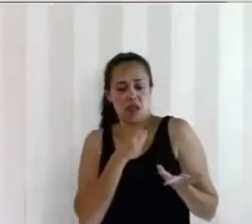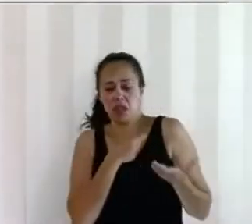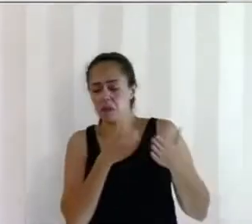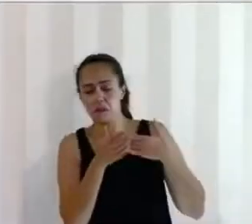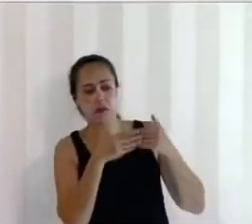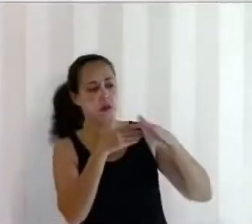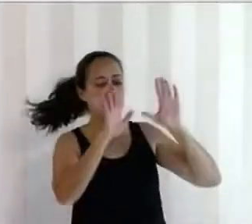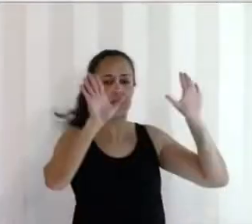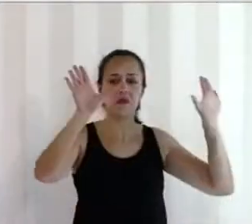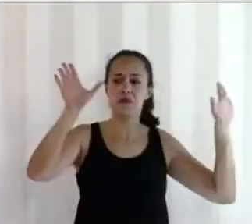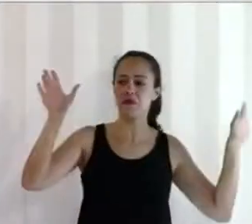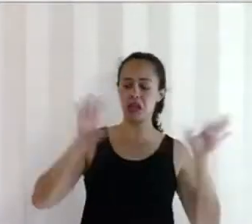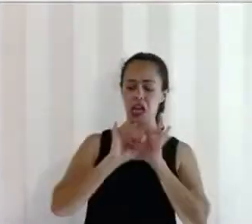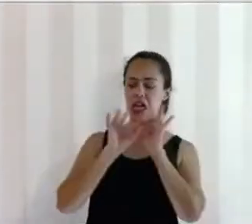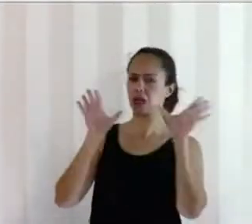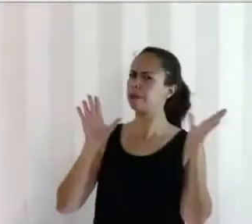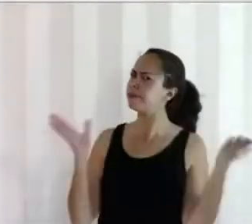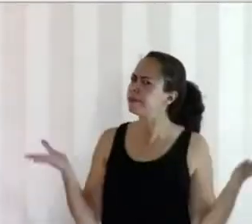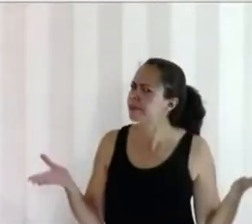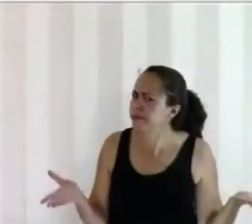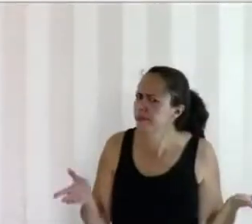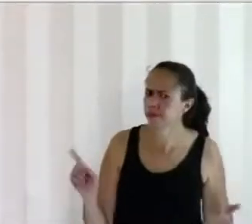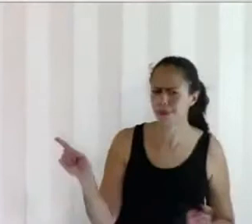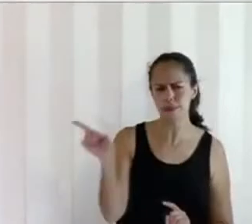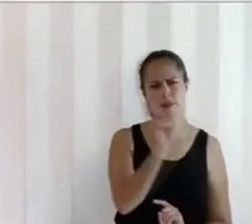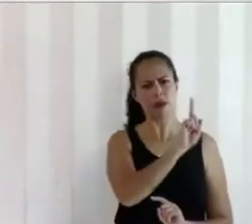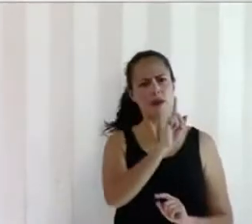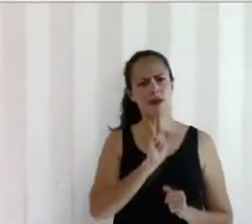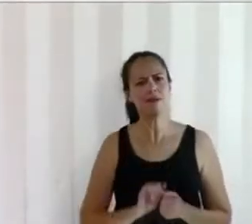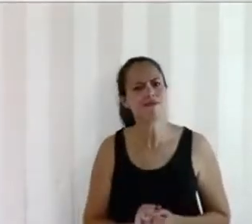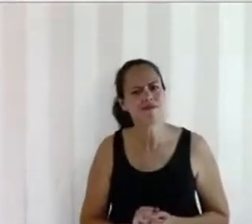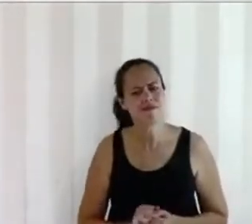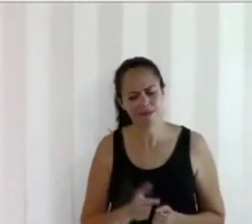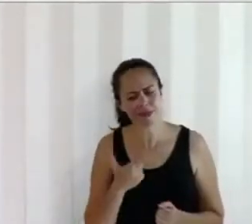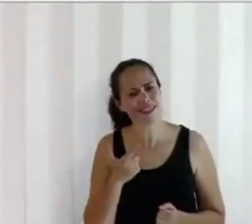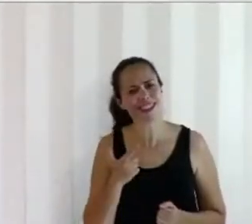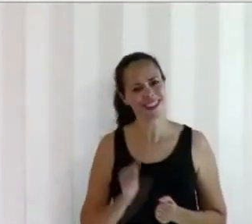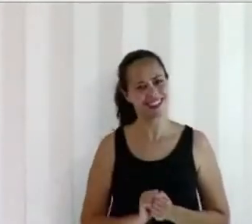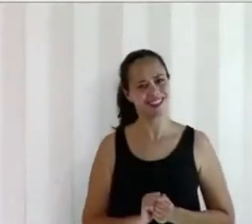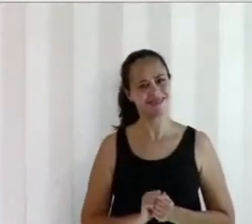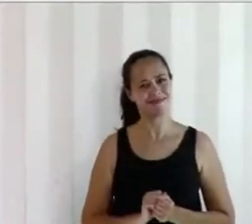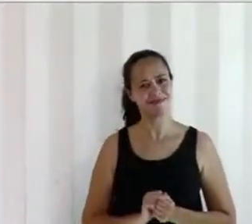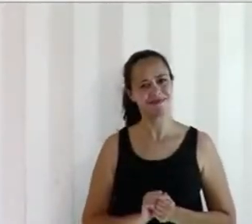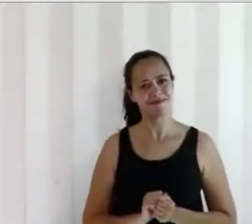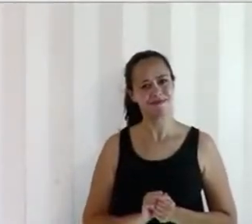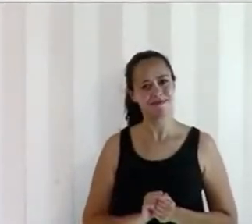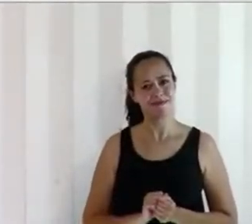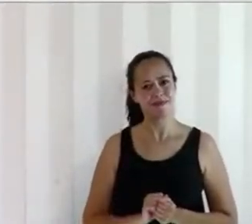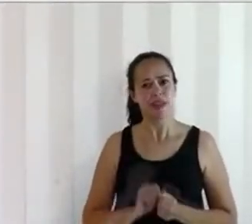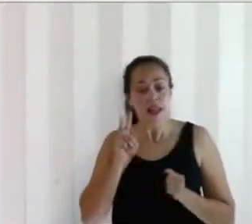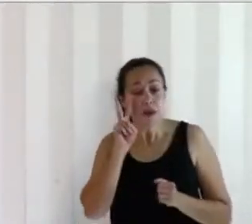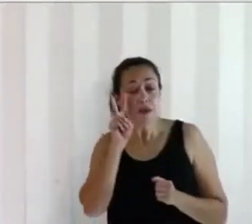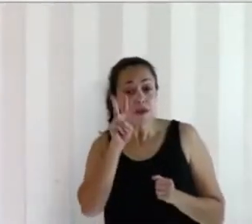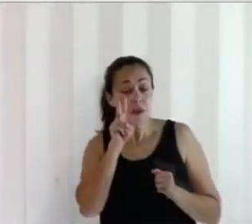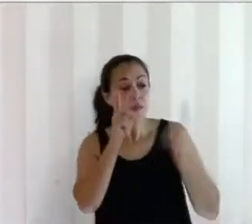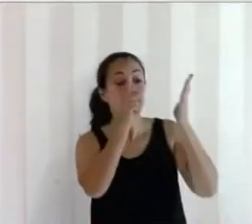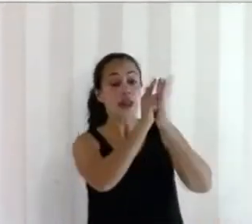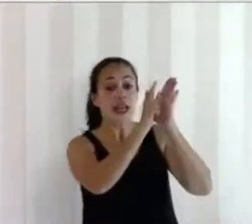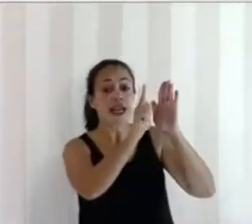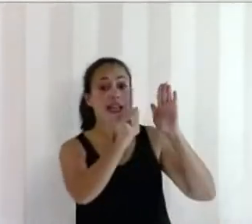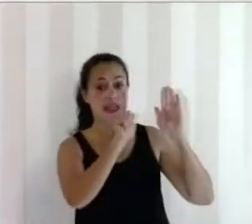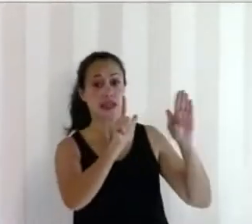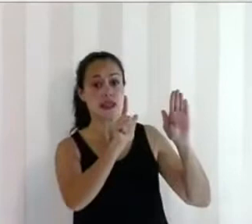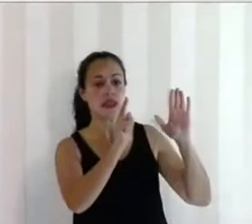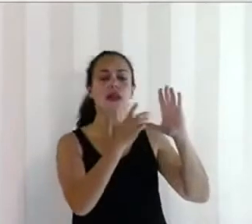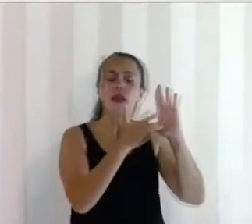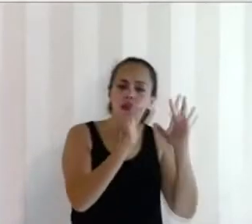feita, mesmo que seja em nome de Deus. Mas, olhando aqui o que era lei então para Jesus, parece